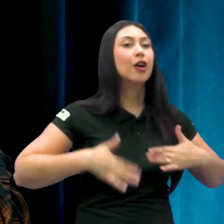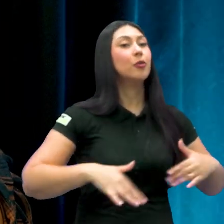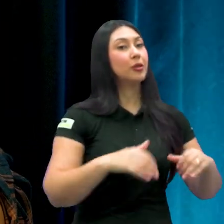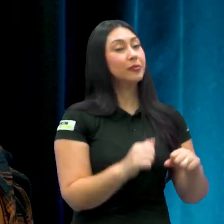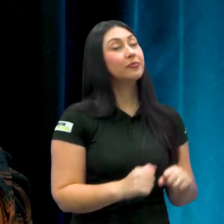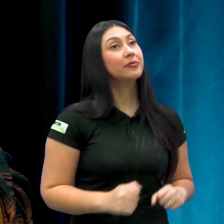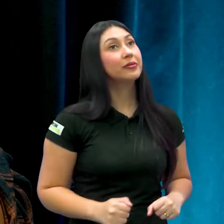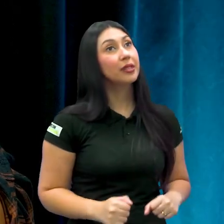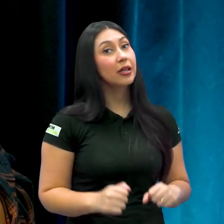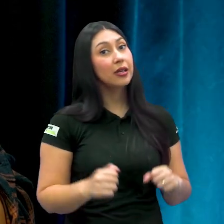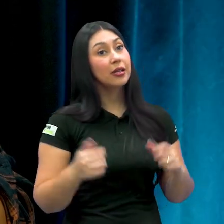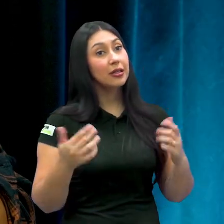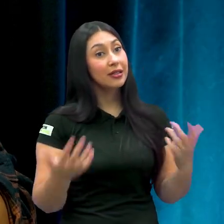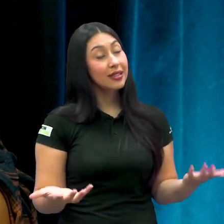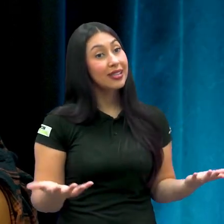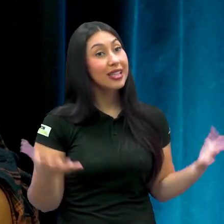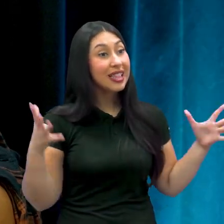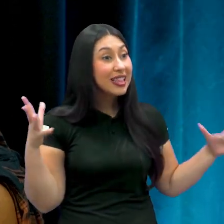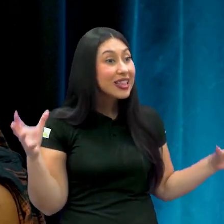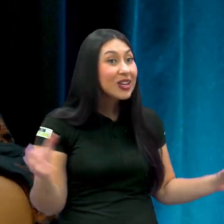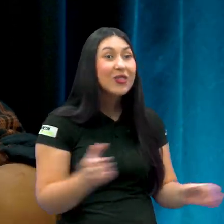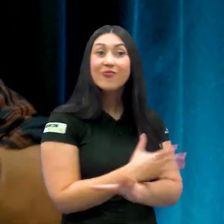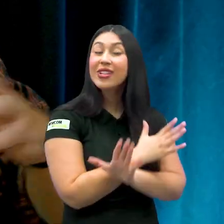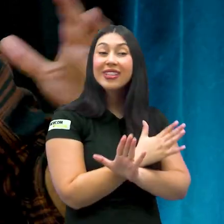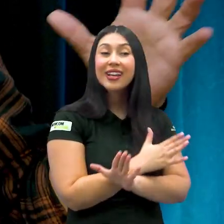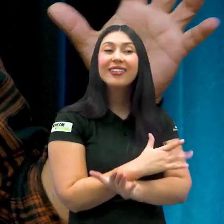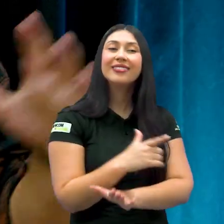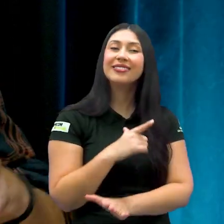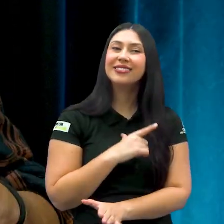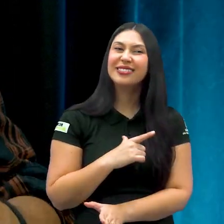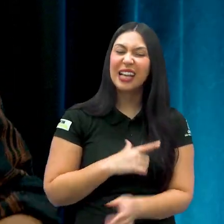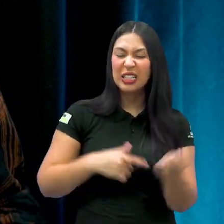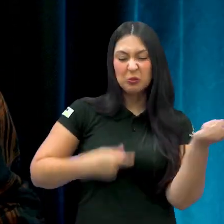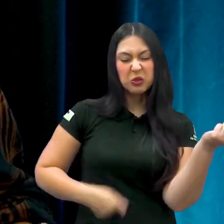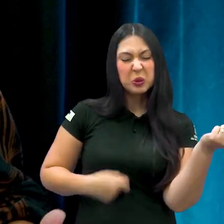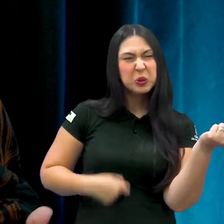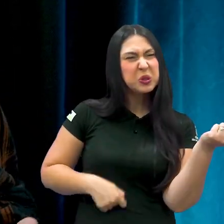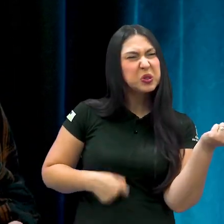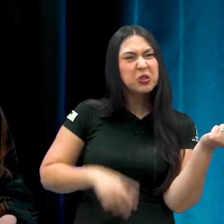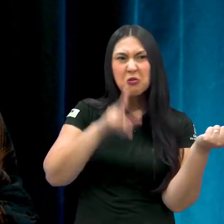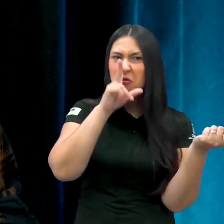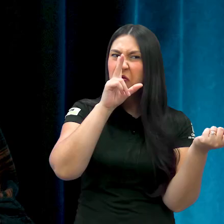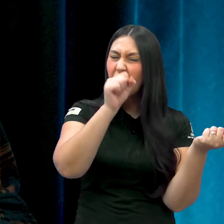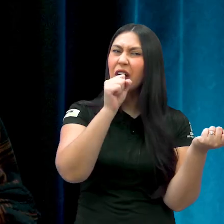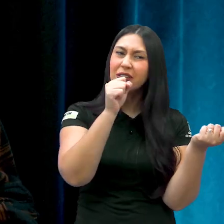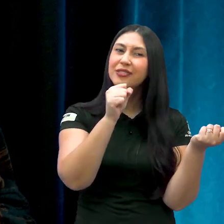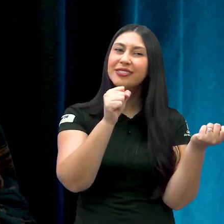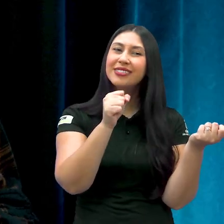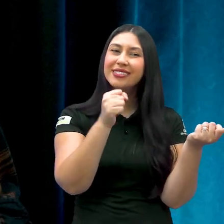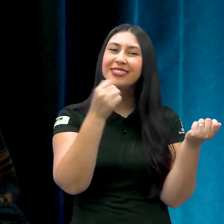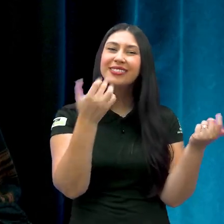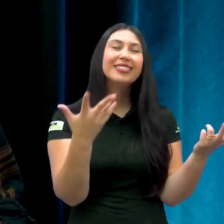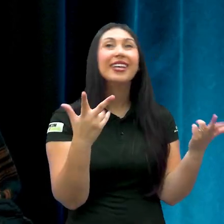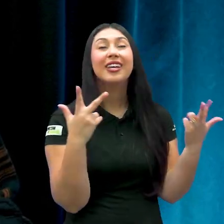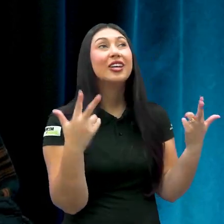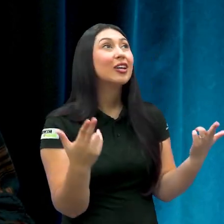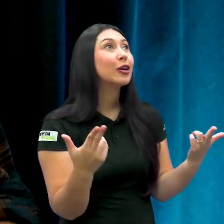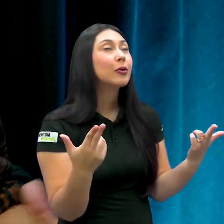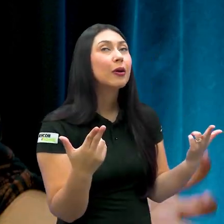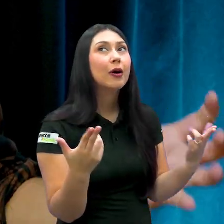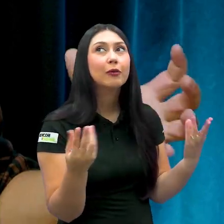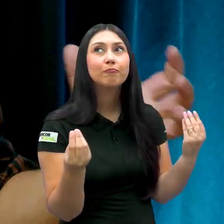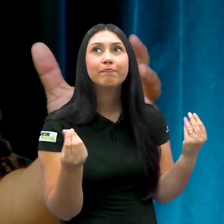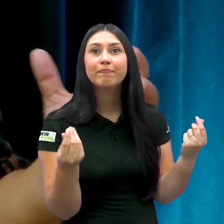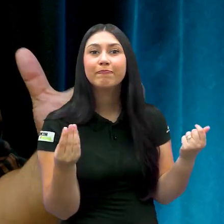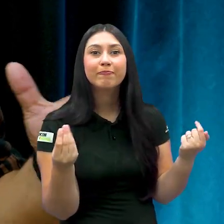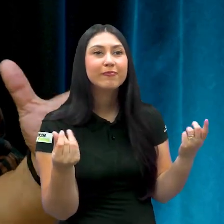pouco daquilo que eu quero falar. E para completar, entra essa batida, essa guitarra mais distorcida e tal,